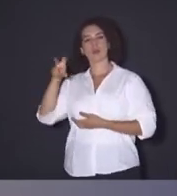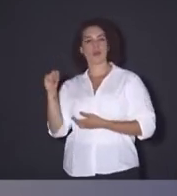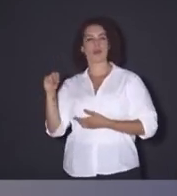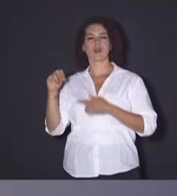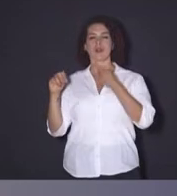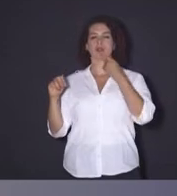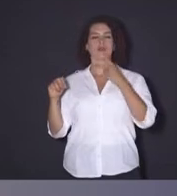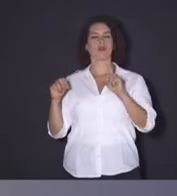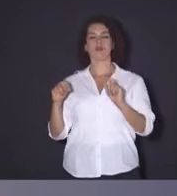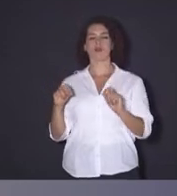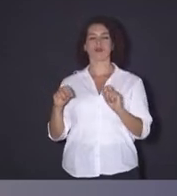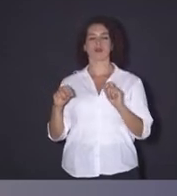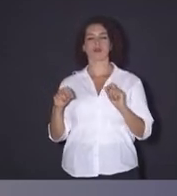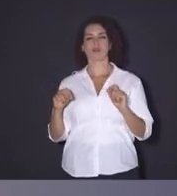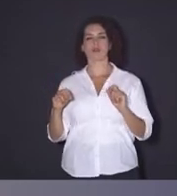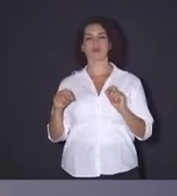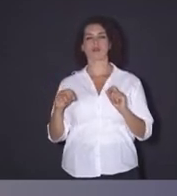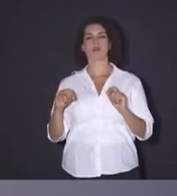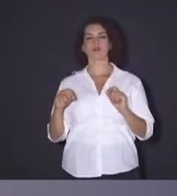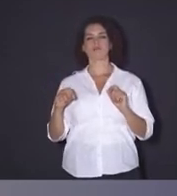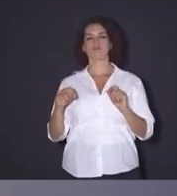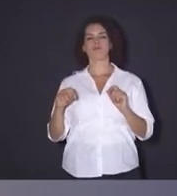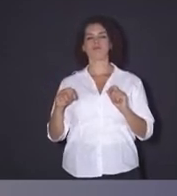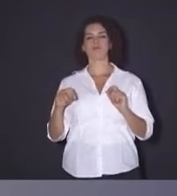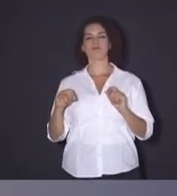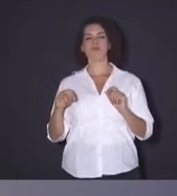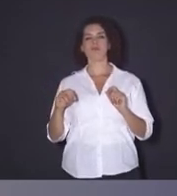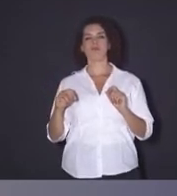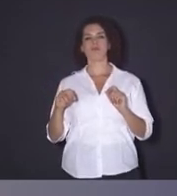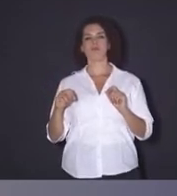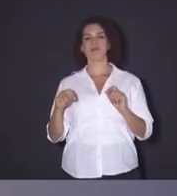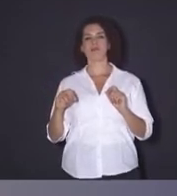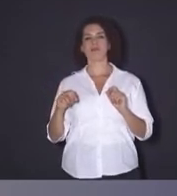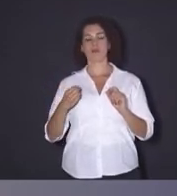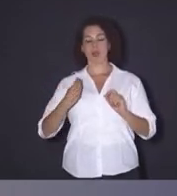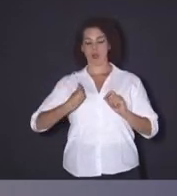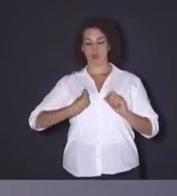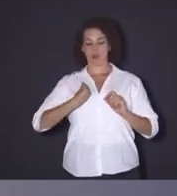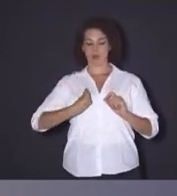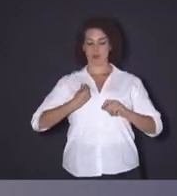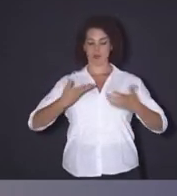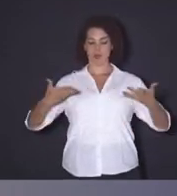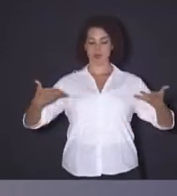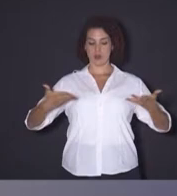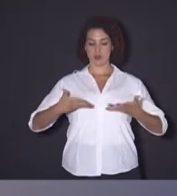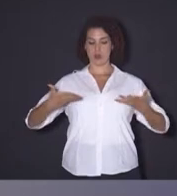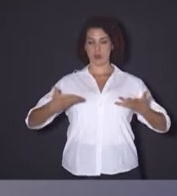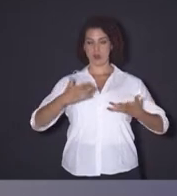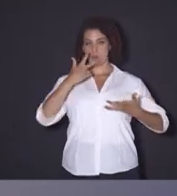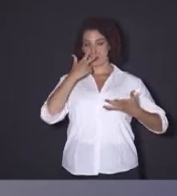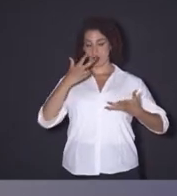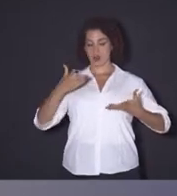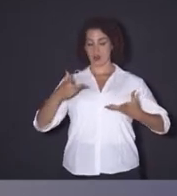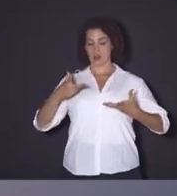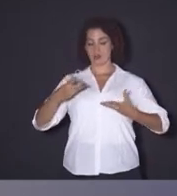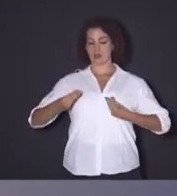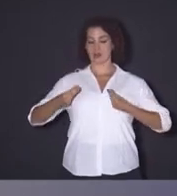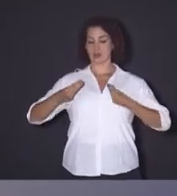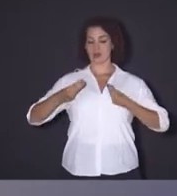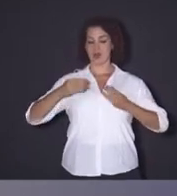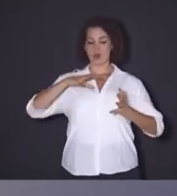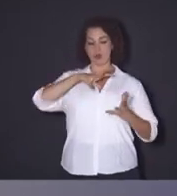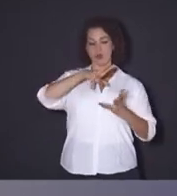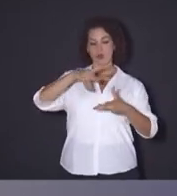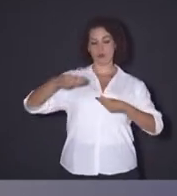curioso. Quando ela dizia que, na medida em que as realidades atuais nos trouxeram um presente global sem um